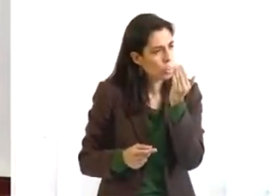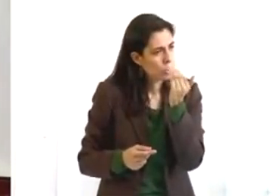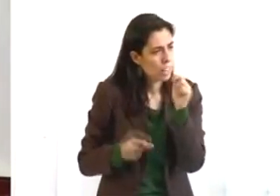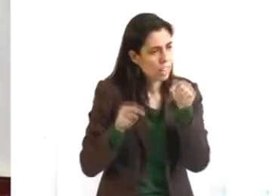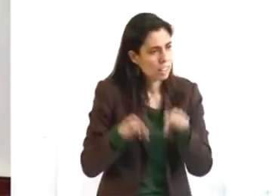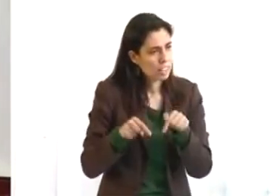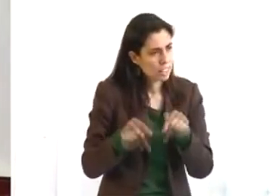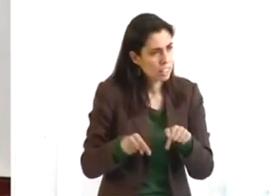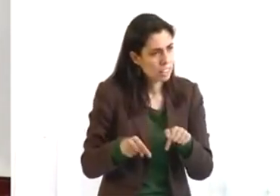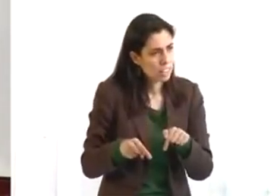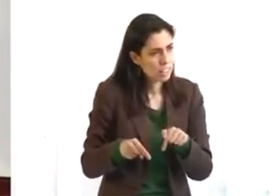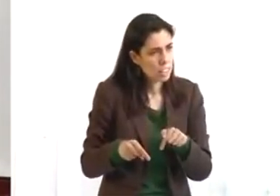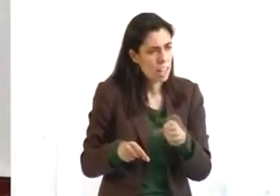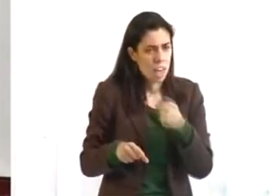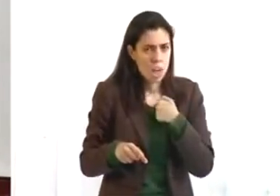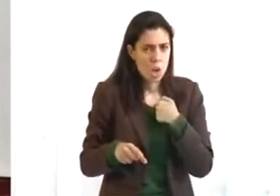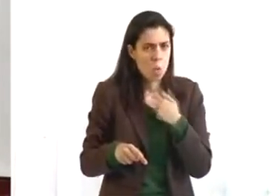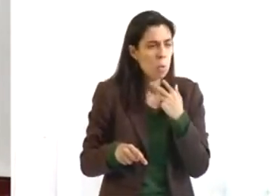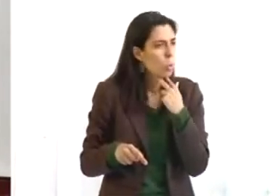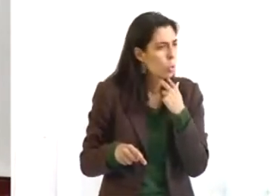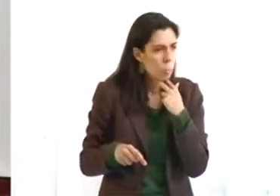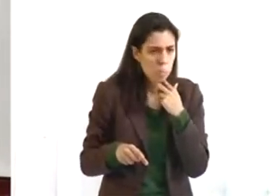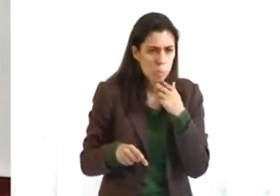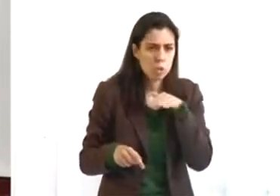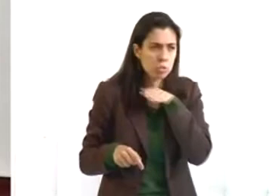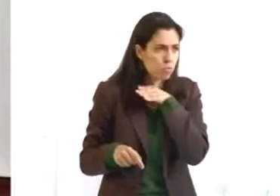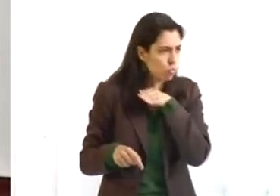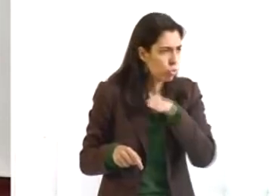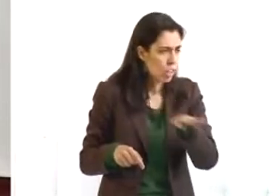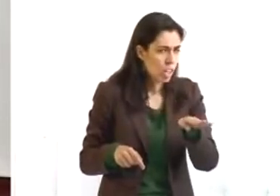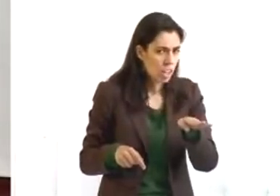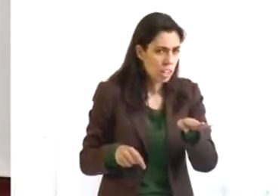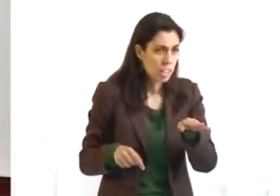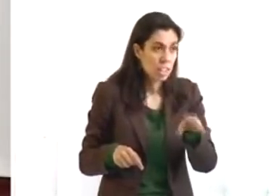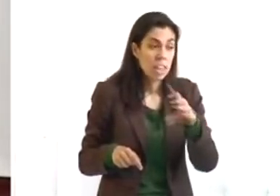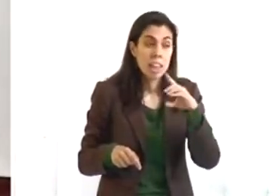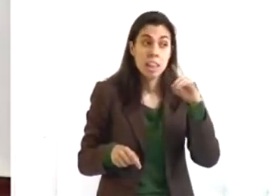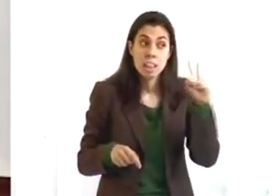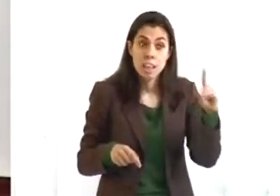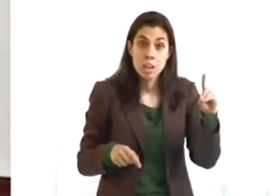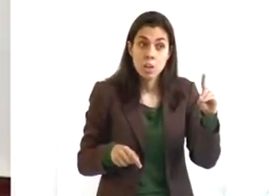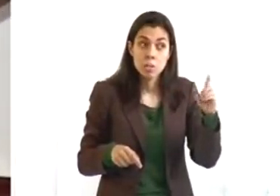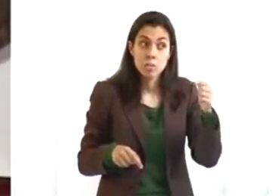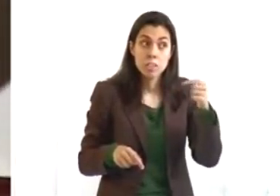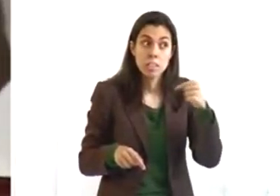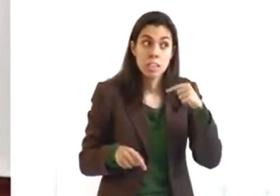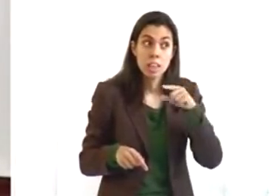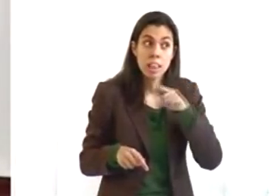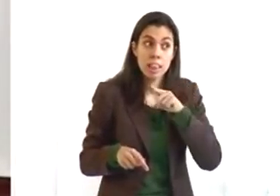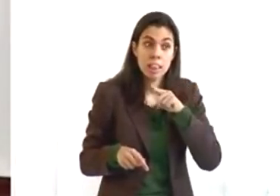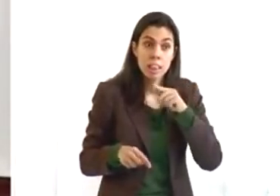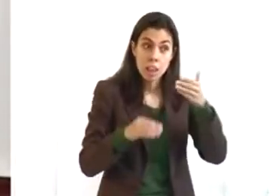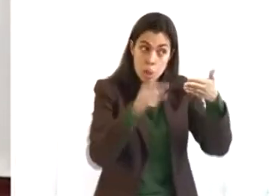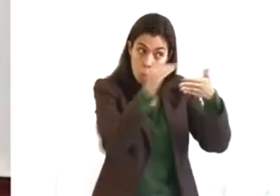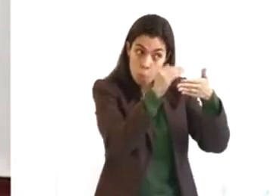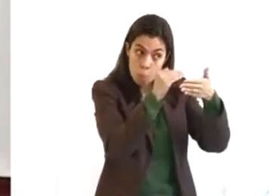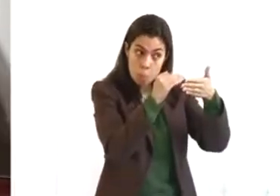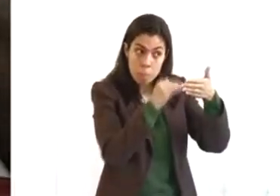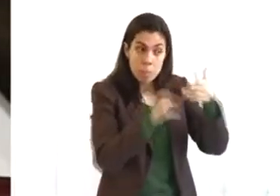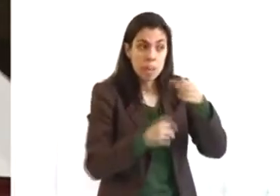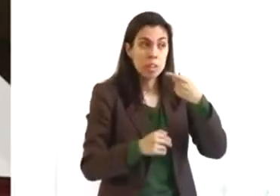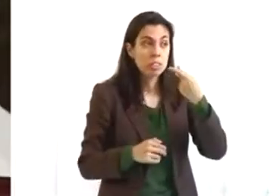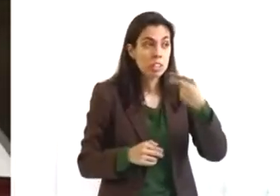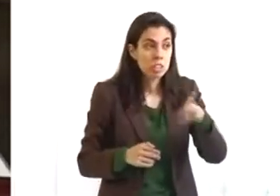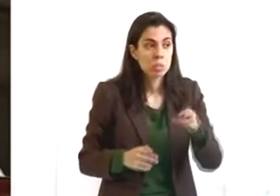restaurante, mas eu não posso sair daqui sem dizer para você que Deus tem um plano na sua vida. E Abi tirou o Novo Testamento dos Gideões e entregou para